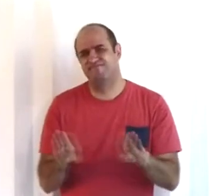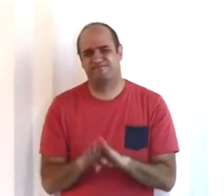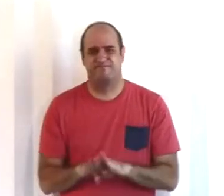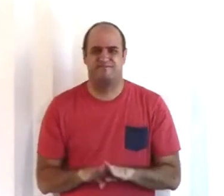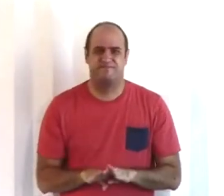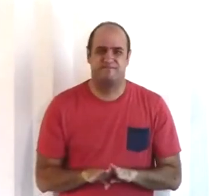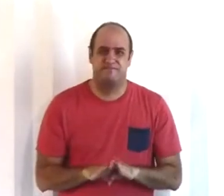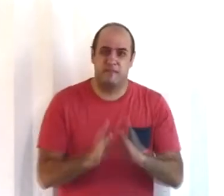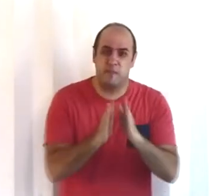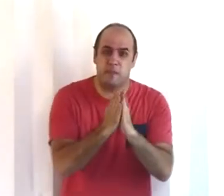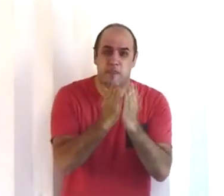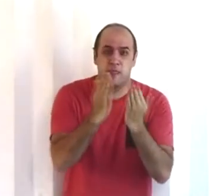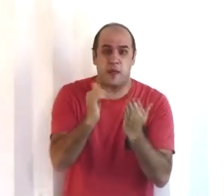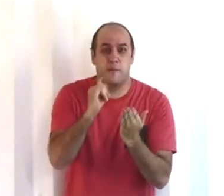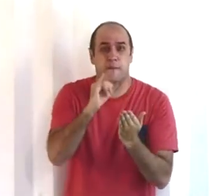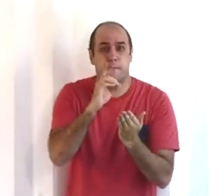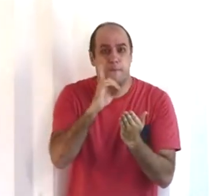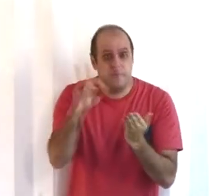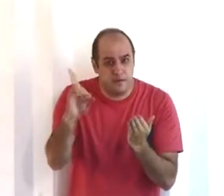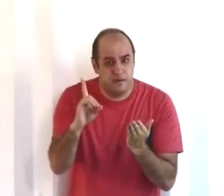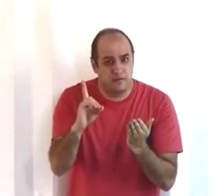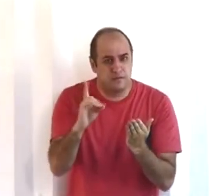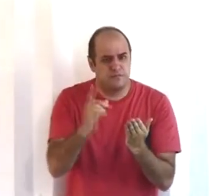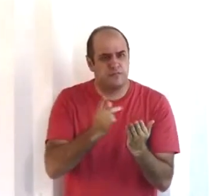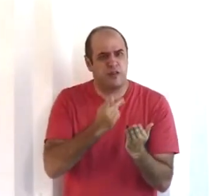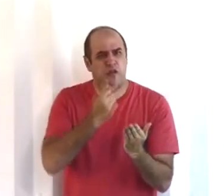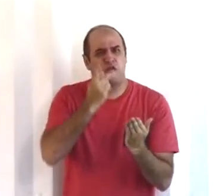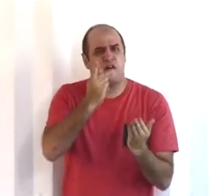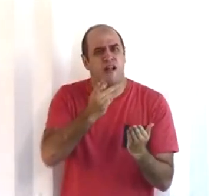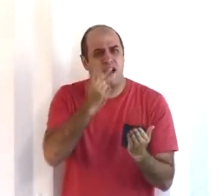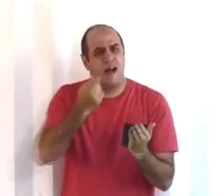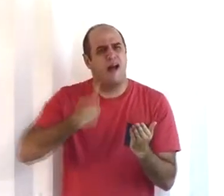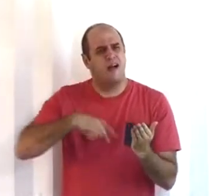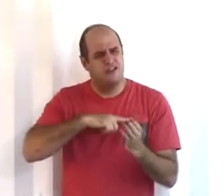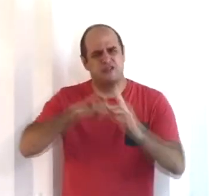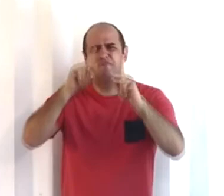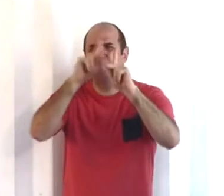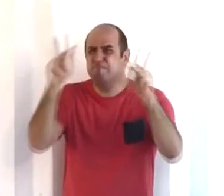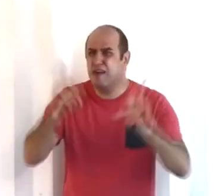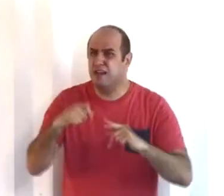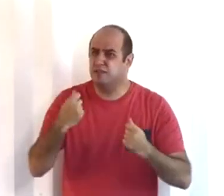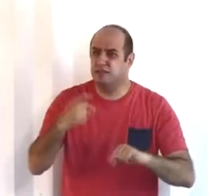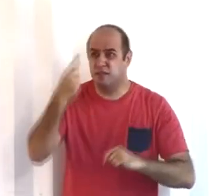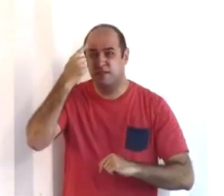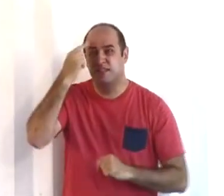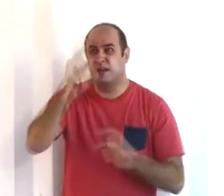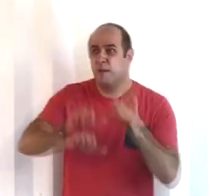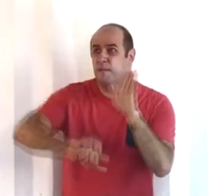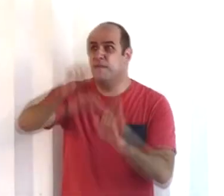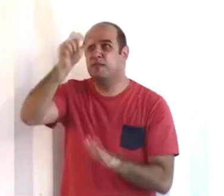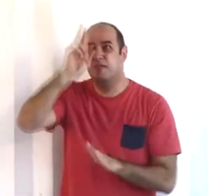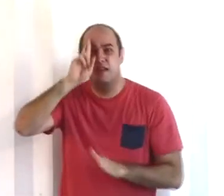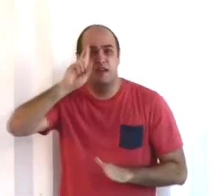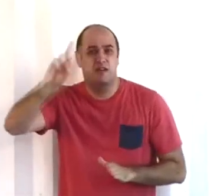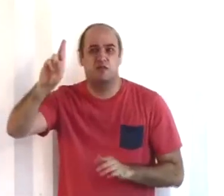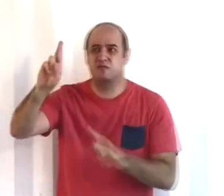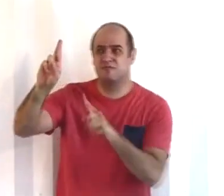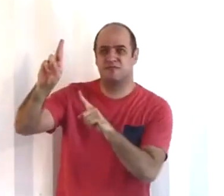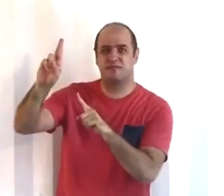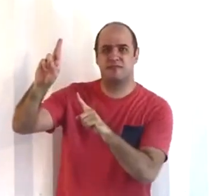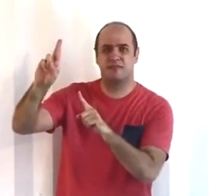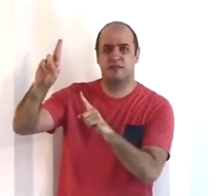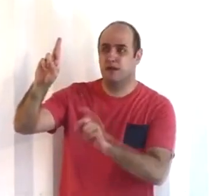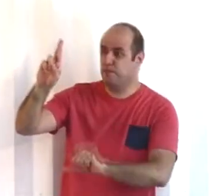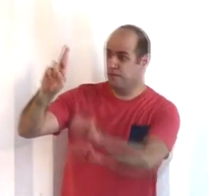parece ser, pensem de maneira concorde no Senhor, pense no Senhor primeiro. Pensemos no Senhor primeiro,